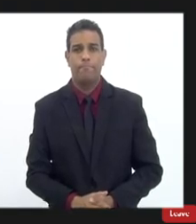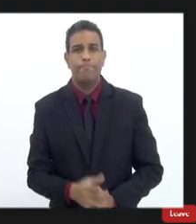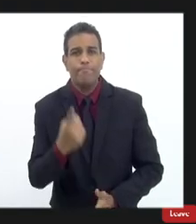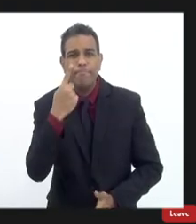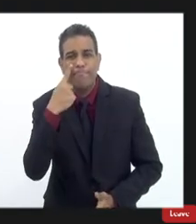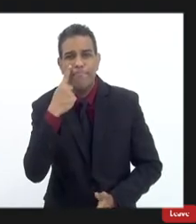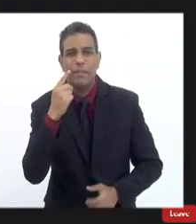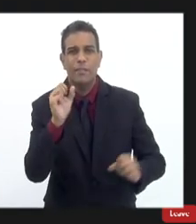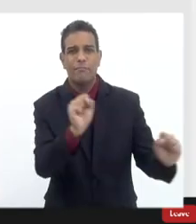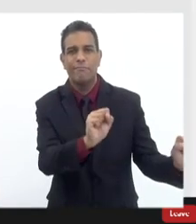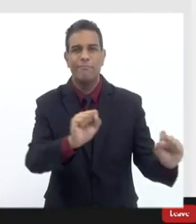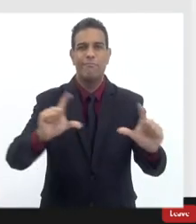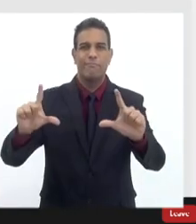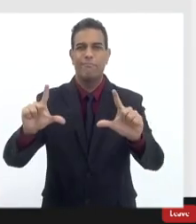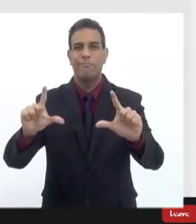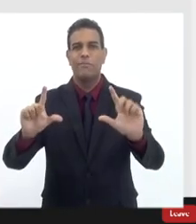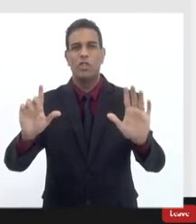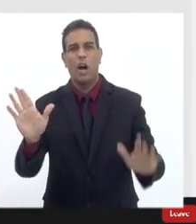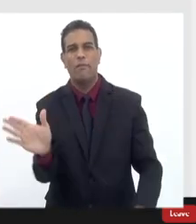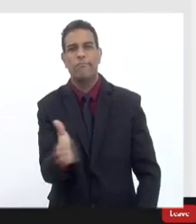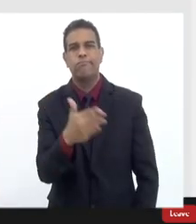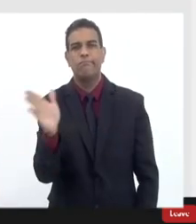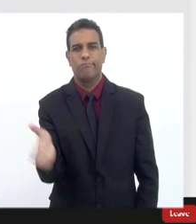Está aparecendo para todo mundo o relatório?